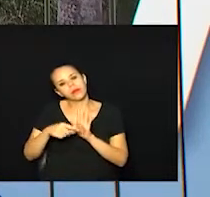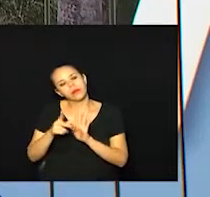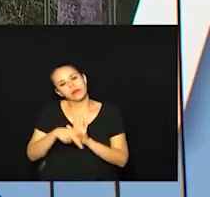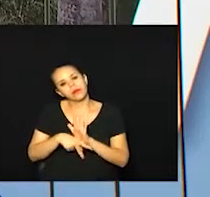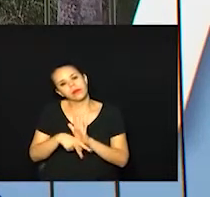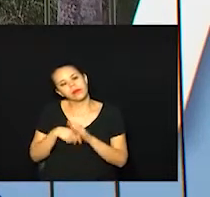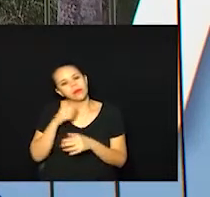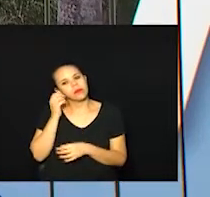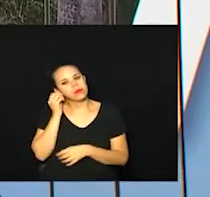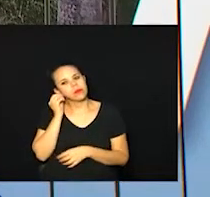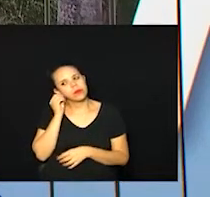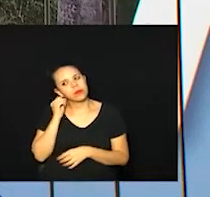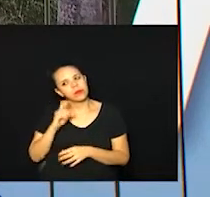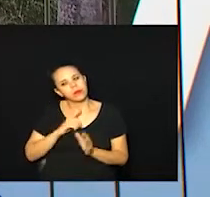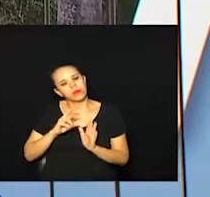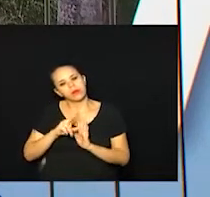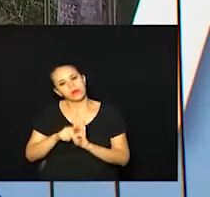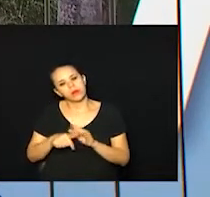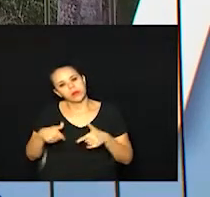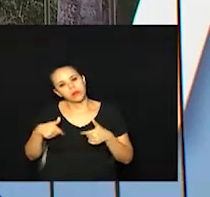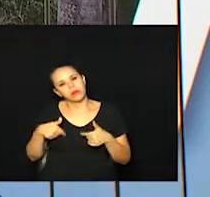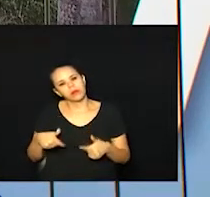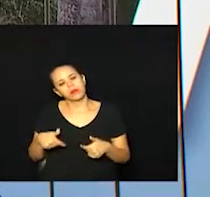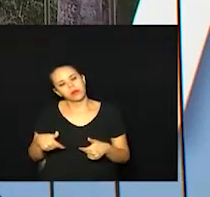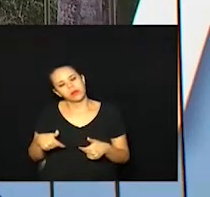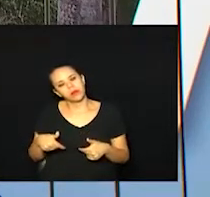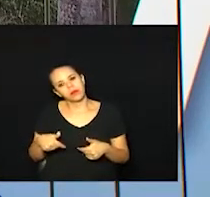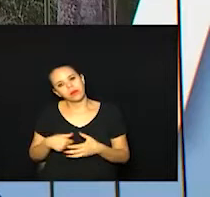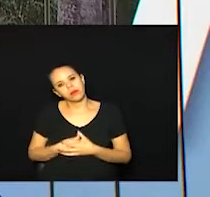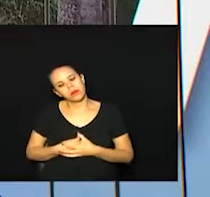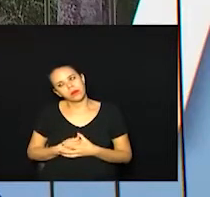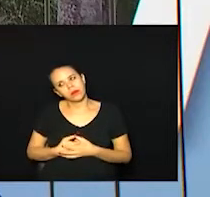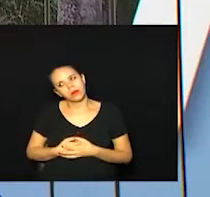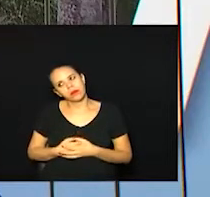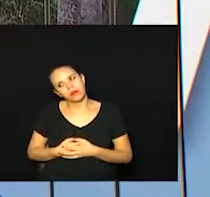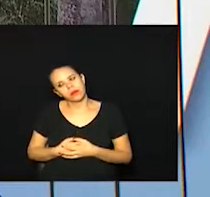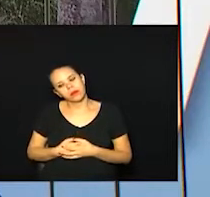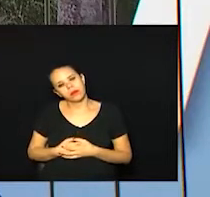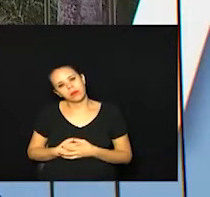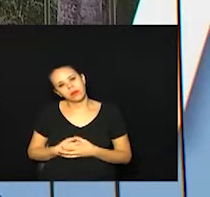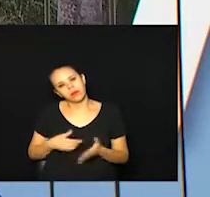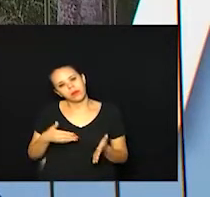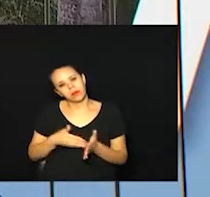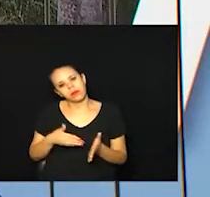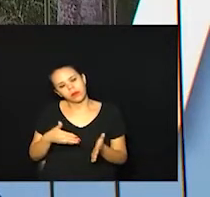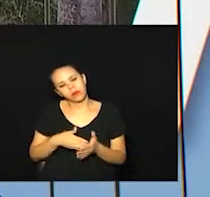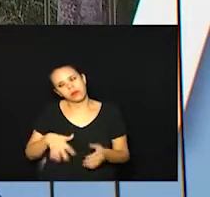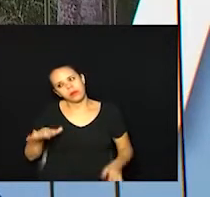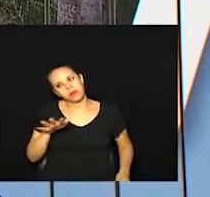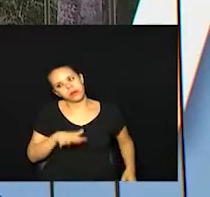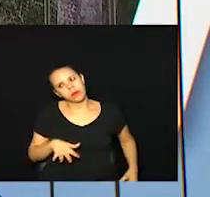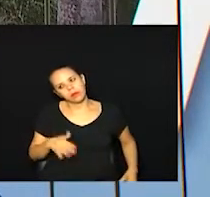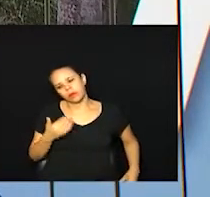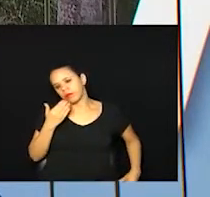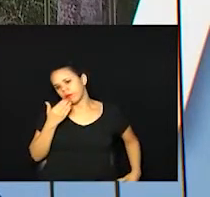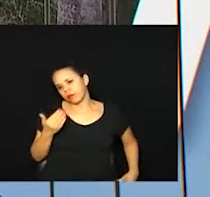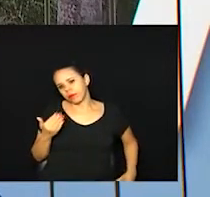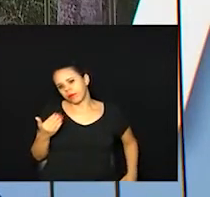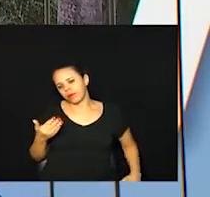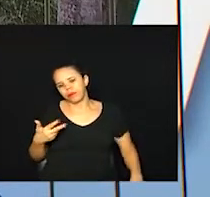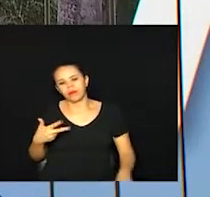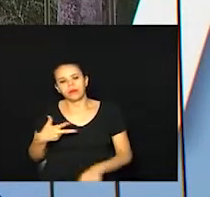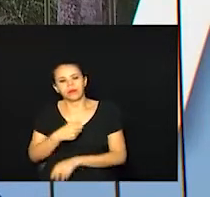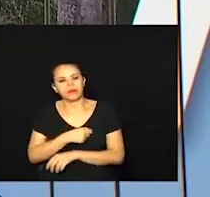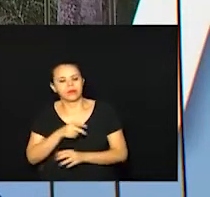projeto, havia várias iniciativas, inclusive, para restringir o pedido do